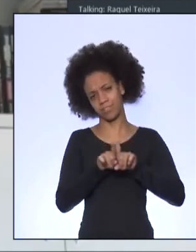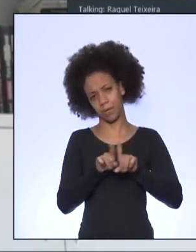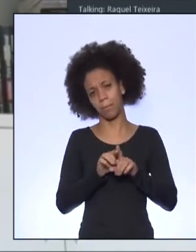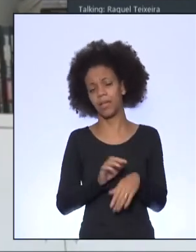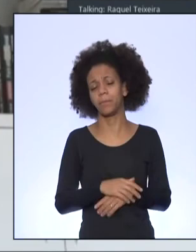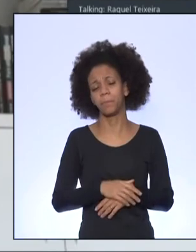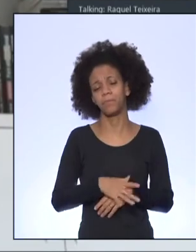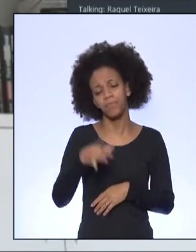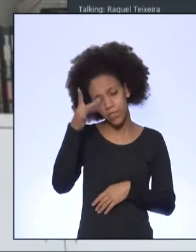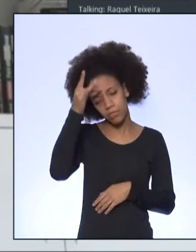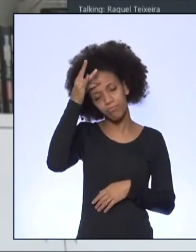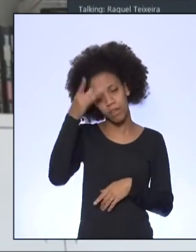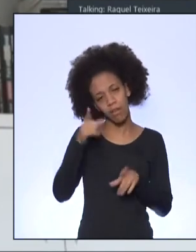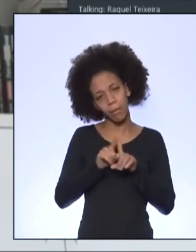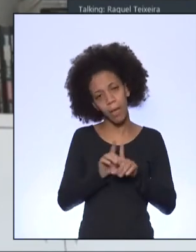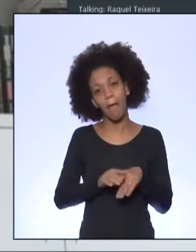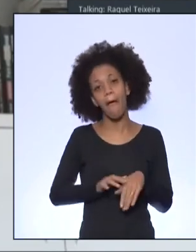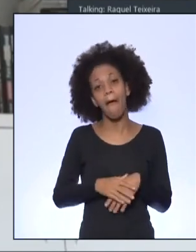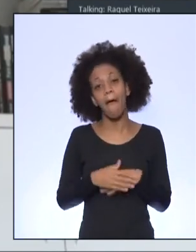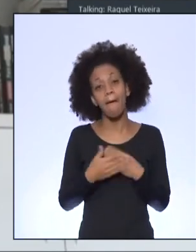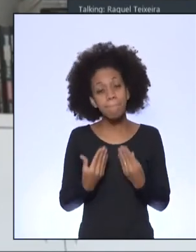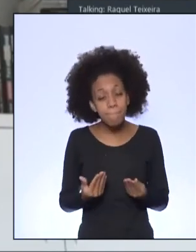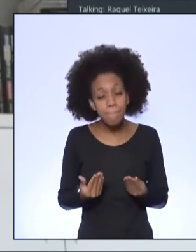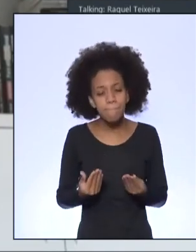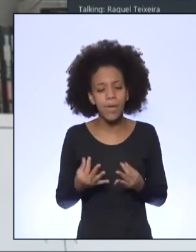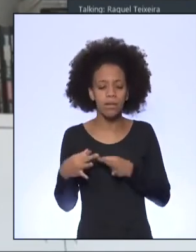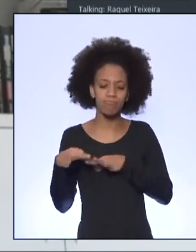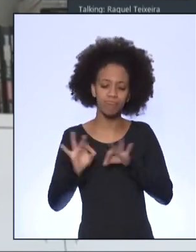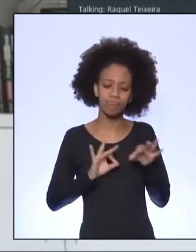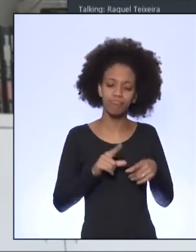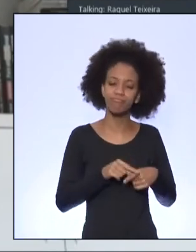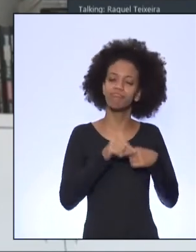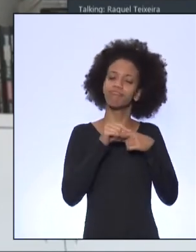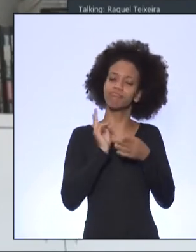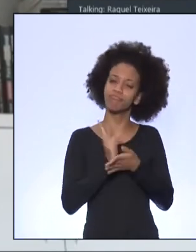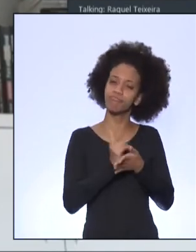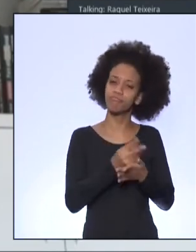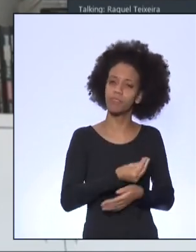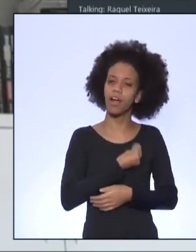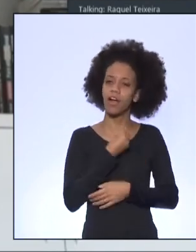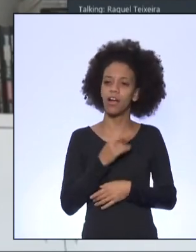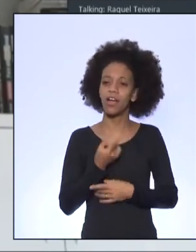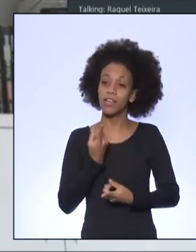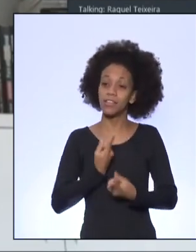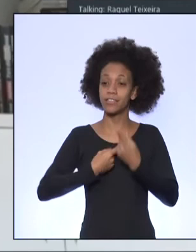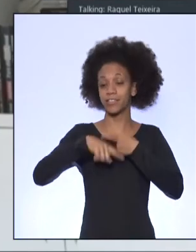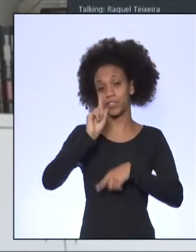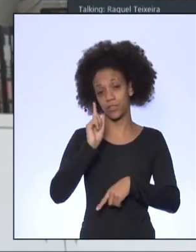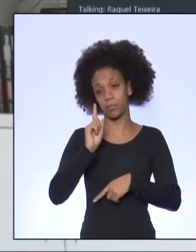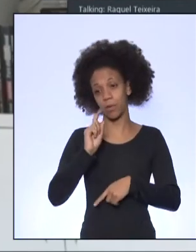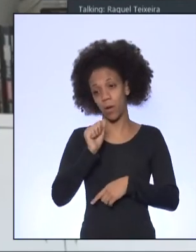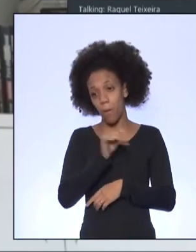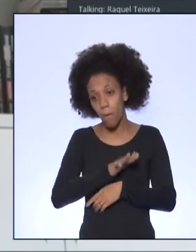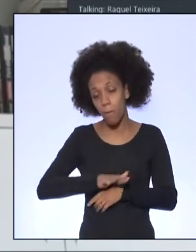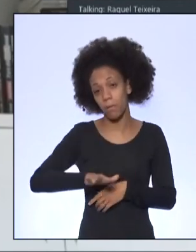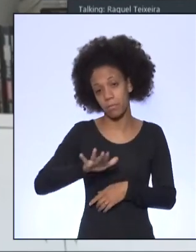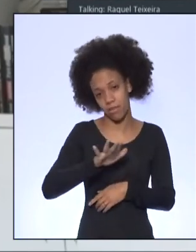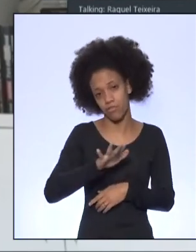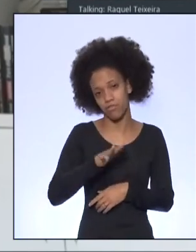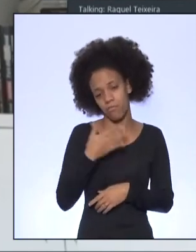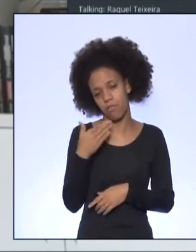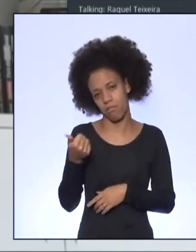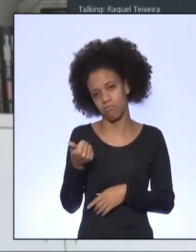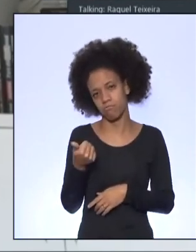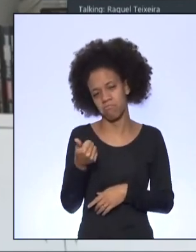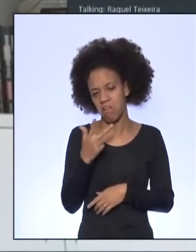para fazerem escolhas adequadas ao longo da vida e transformarem o ambiente em que elas vivem. Acho que esse é o